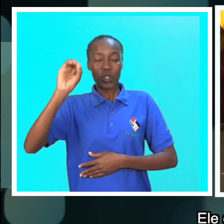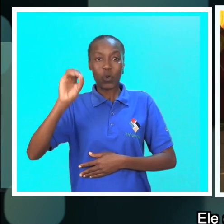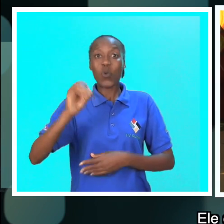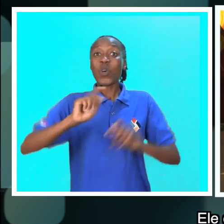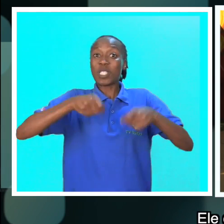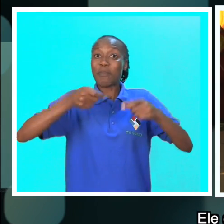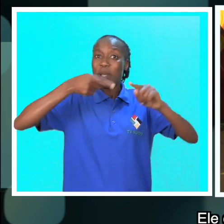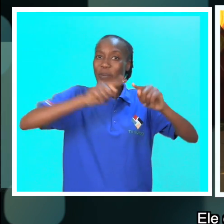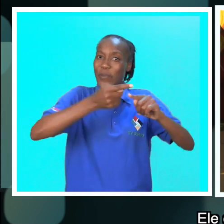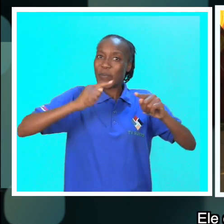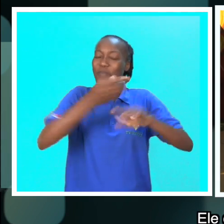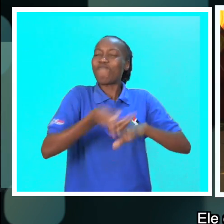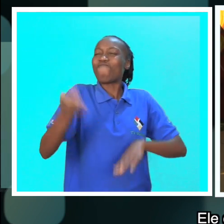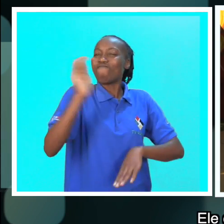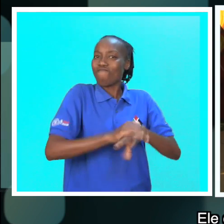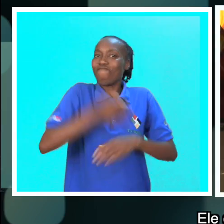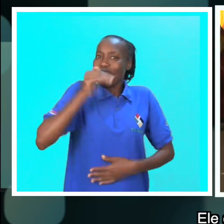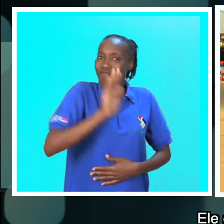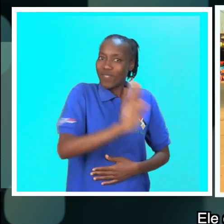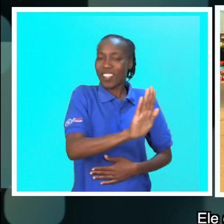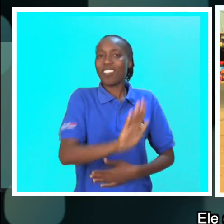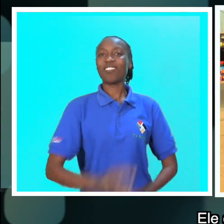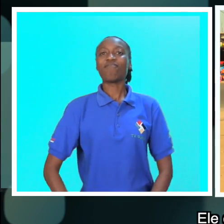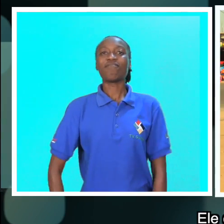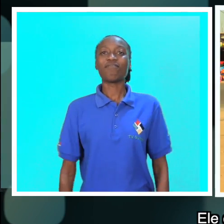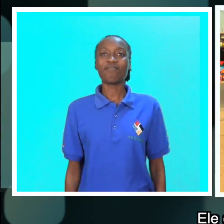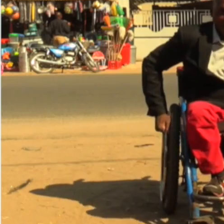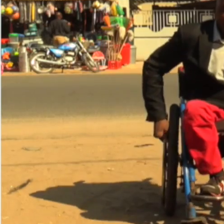sapateiro de profissão.